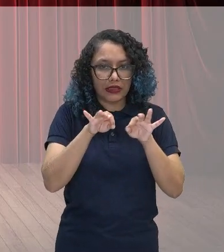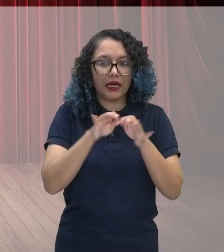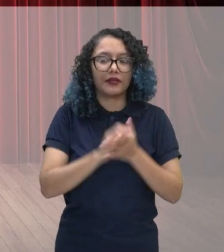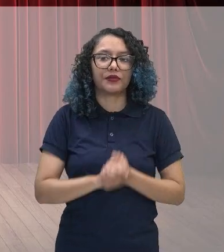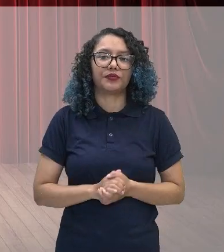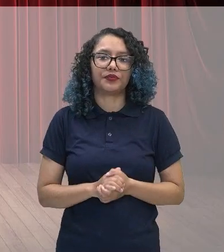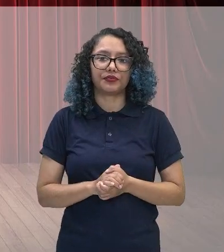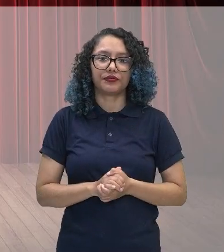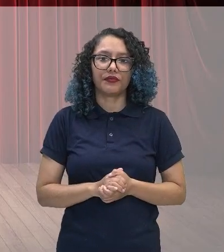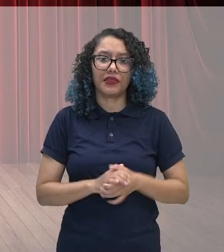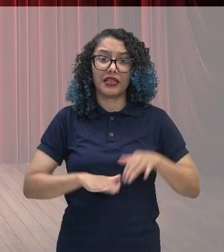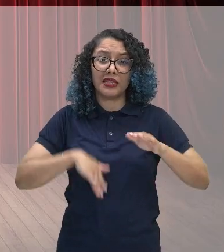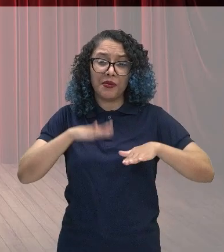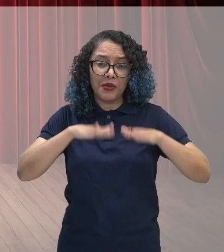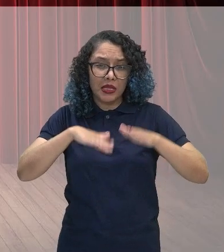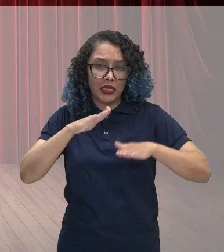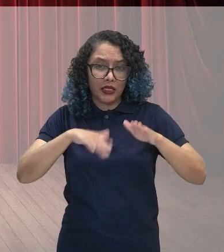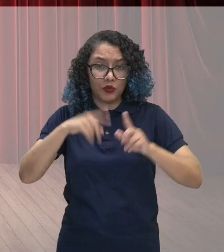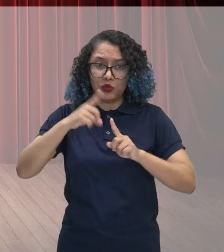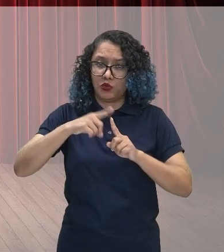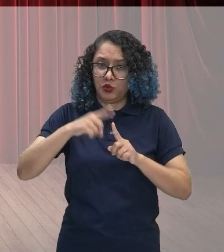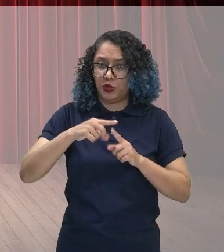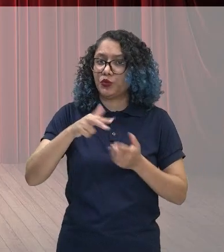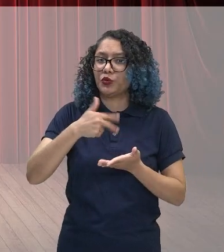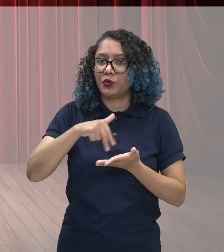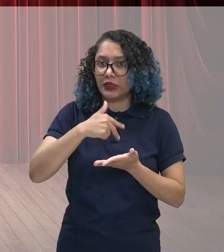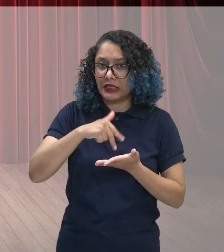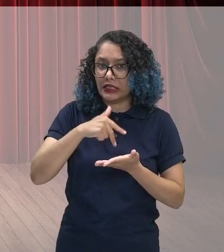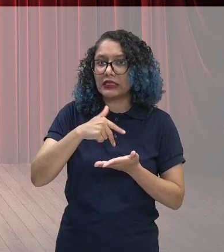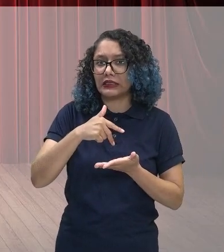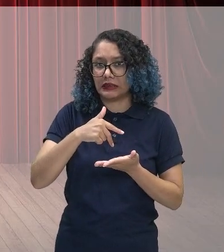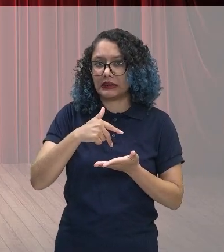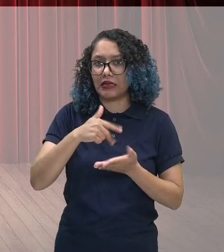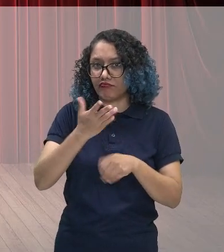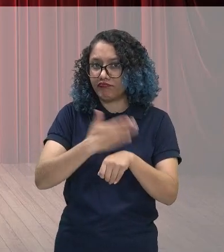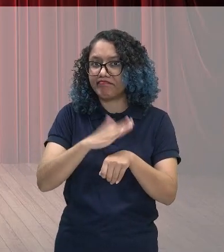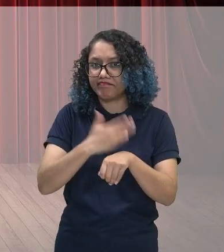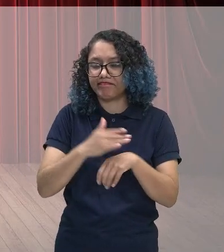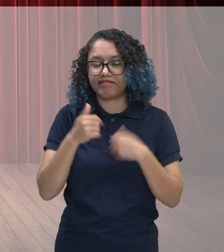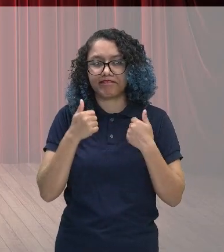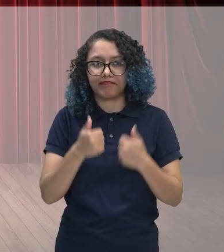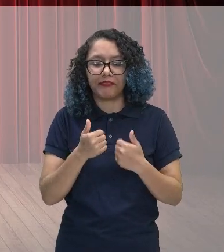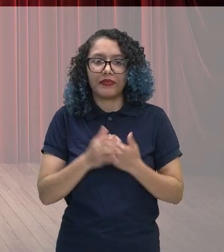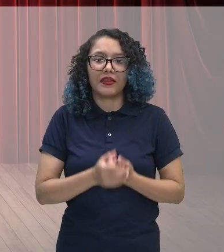ali, dependendo do estilo de dança que eles vão dançar. Então, vamos